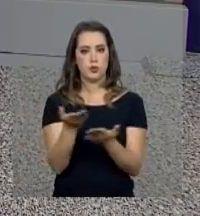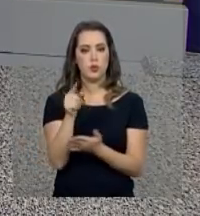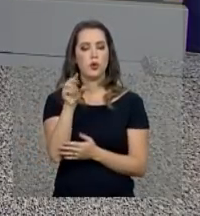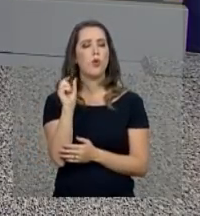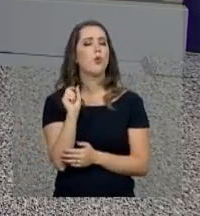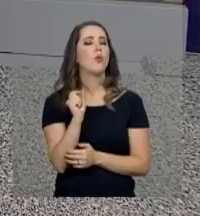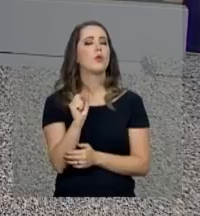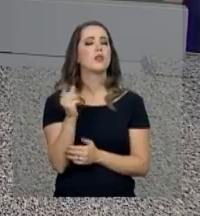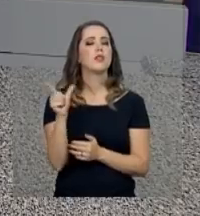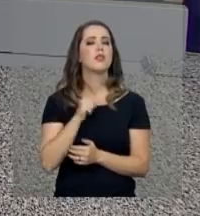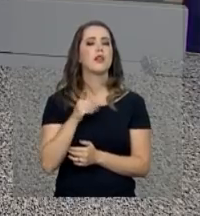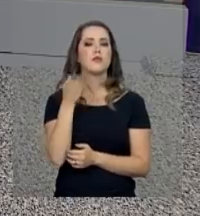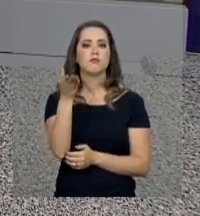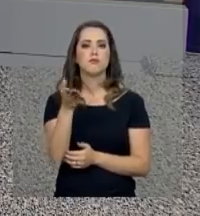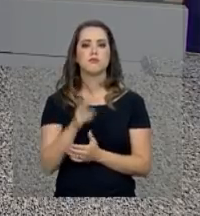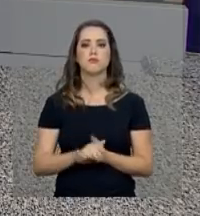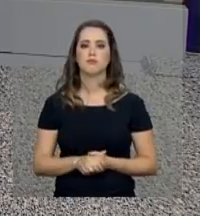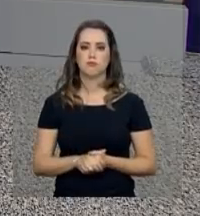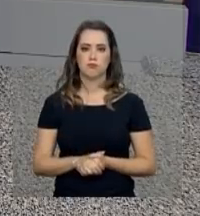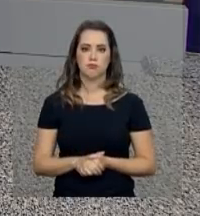momento?